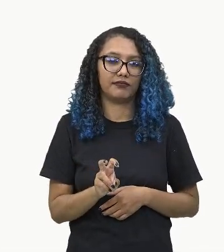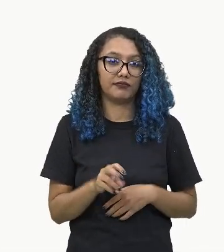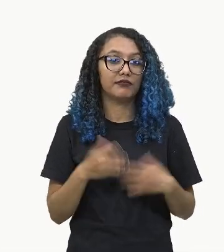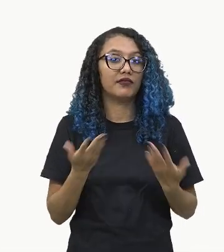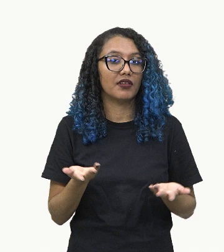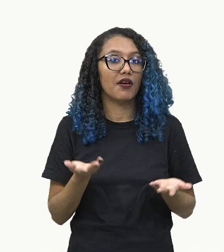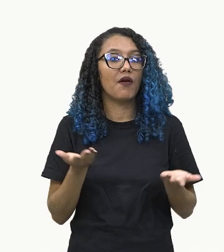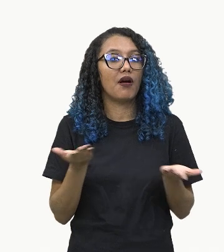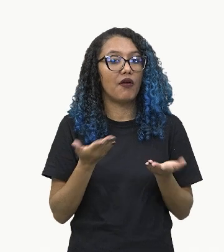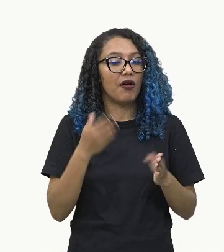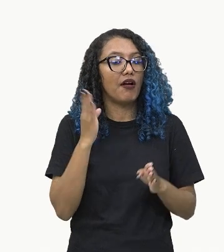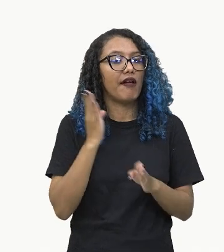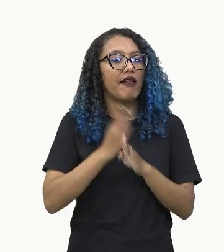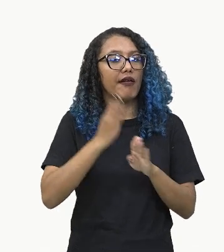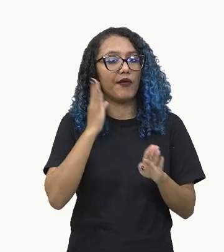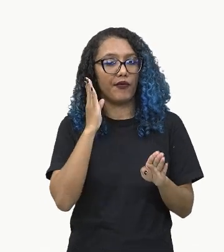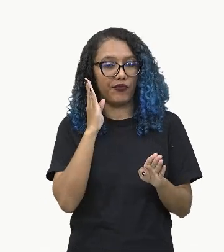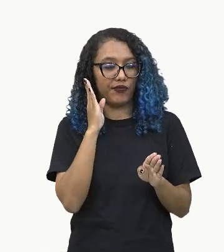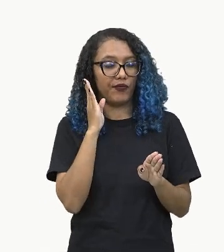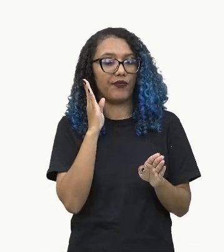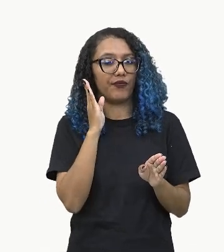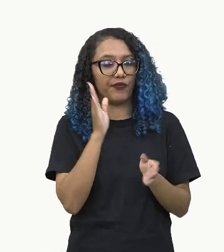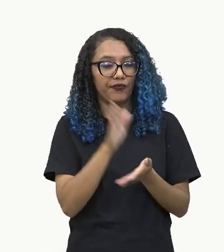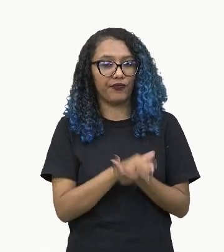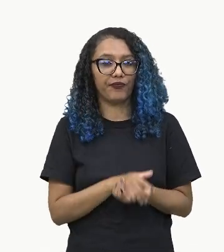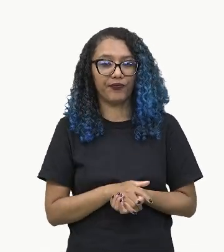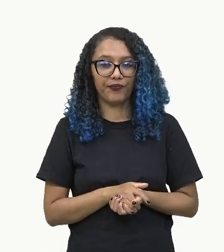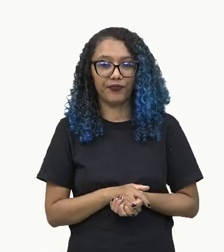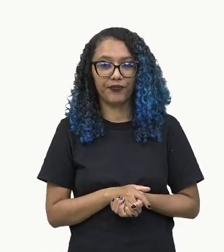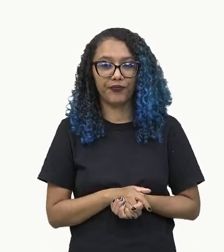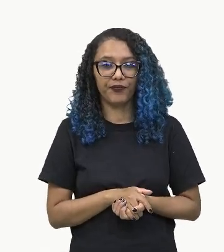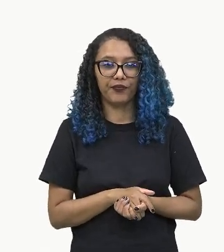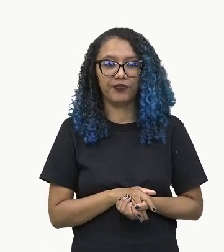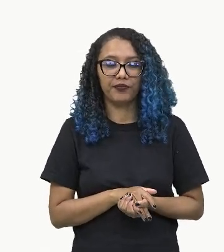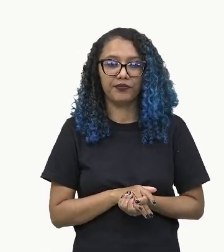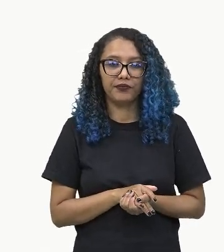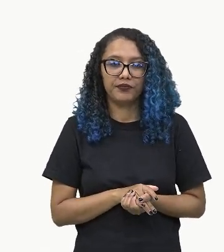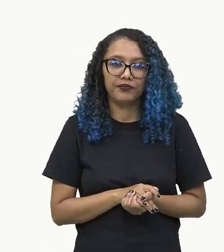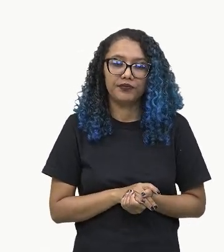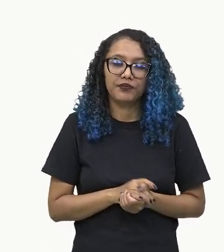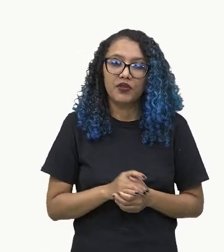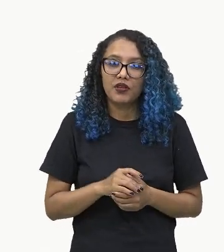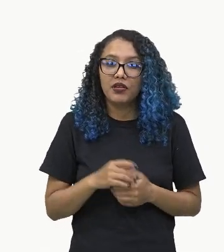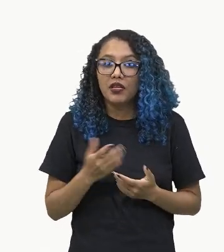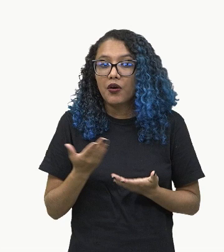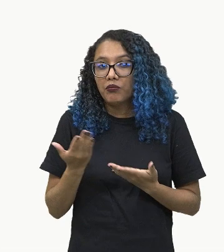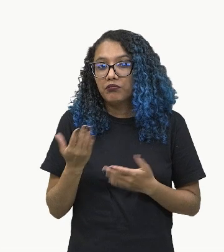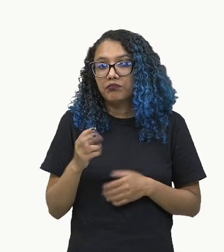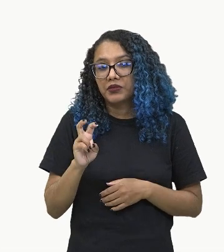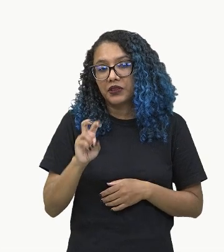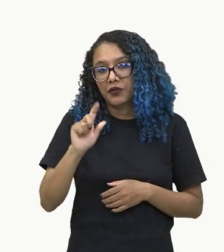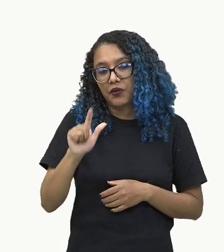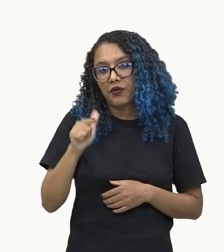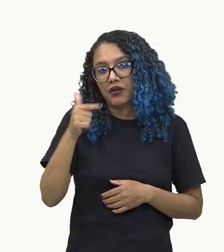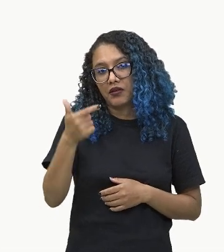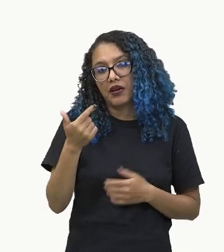Olha aí, consegui descobrir que 5